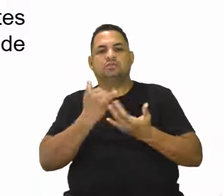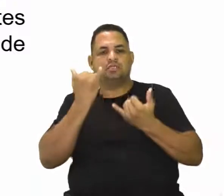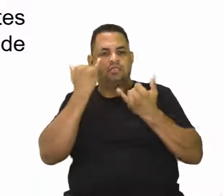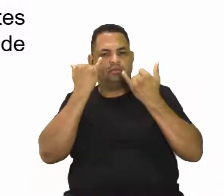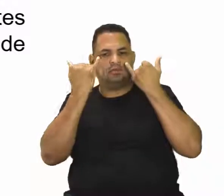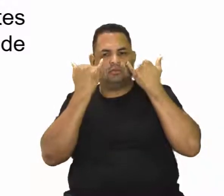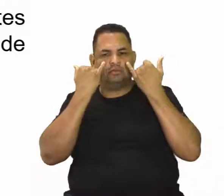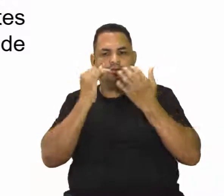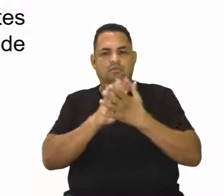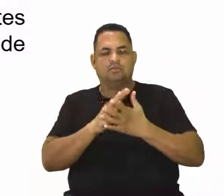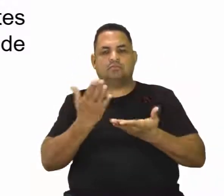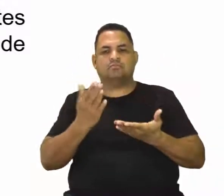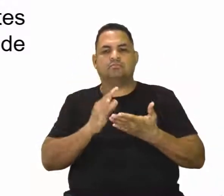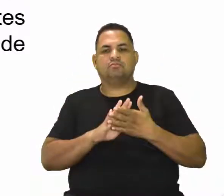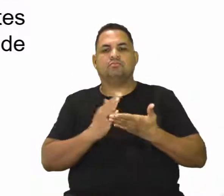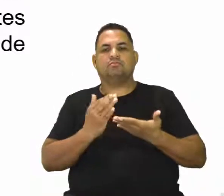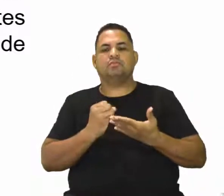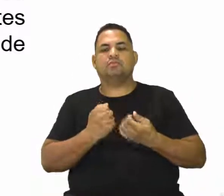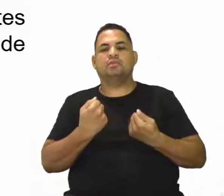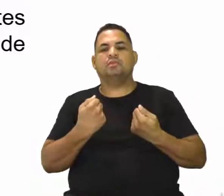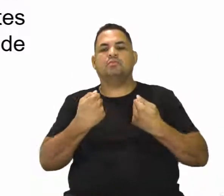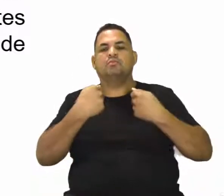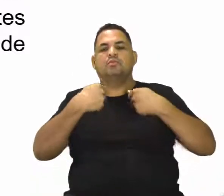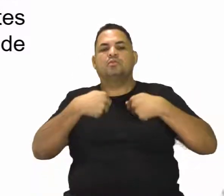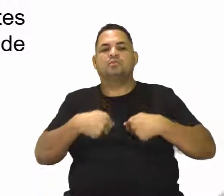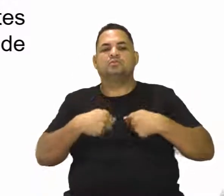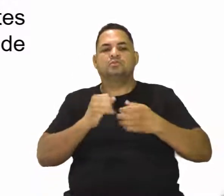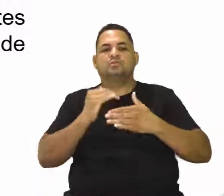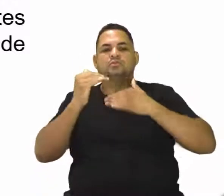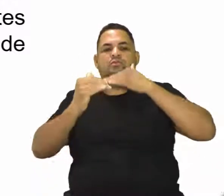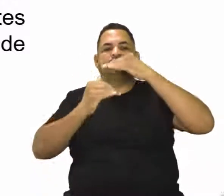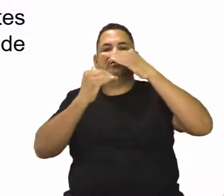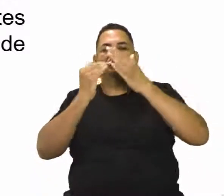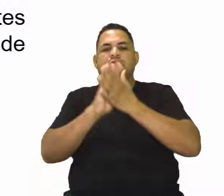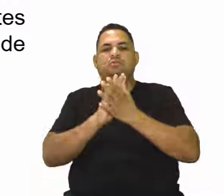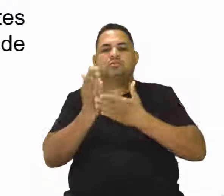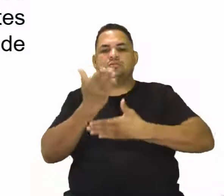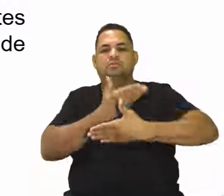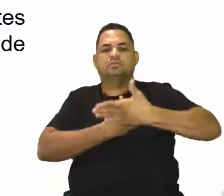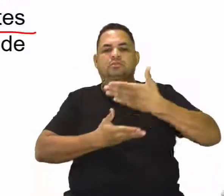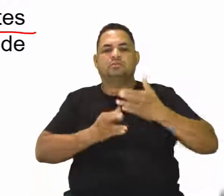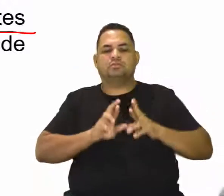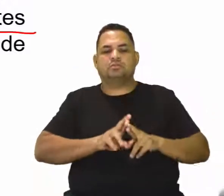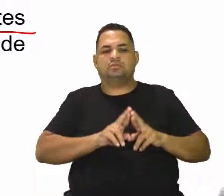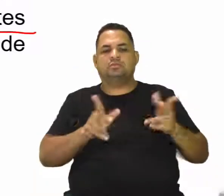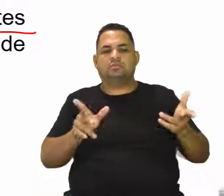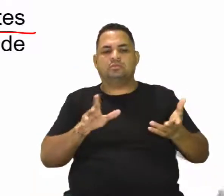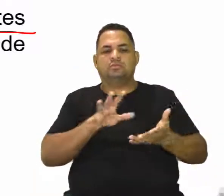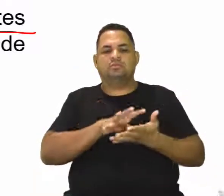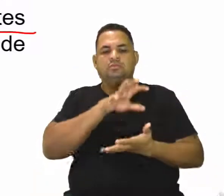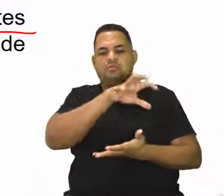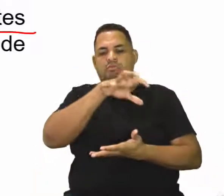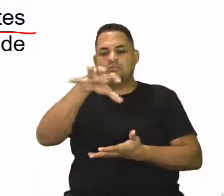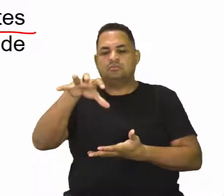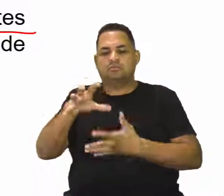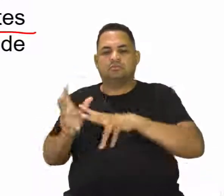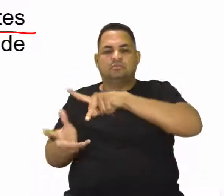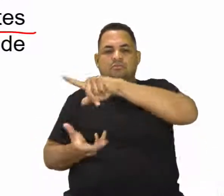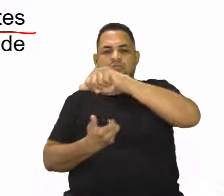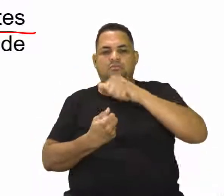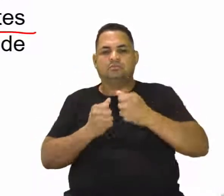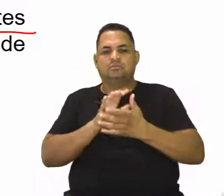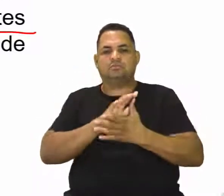informacional, que propiciou avanço suficiente para integrar as diferentes partes do